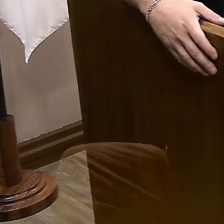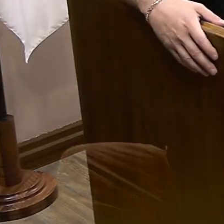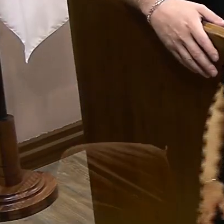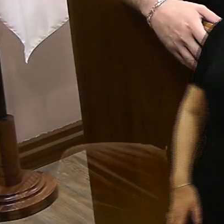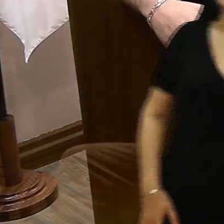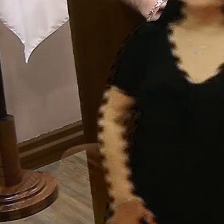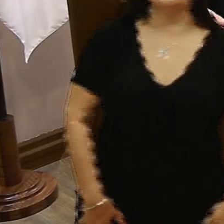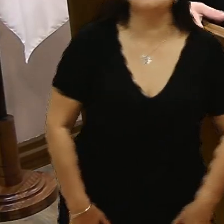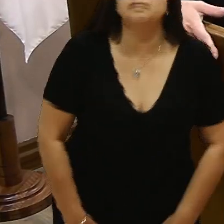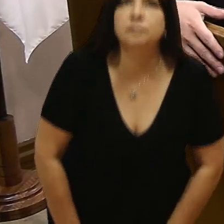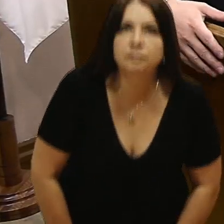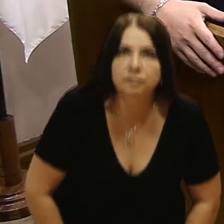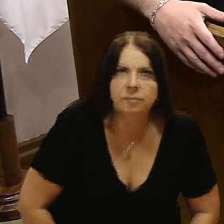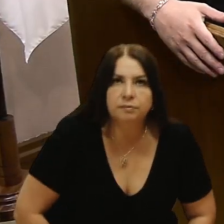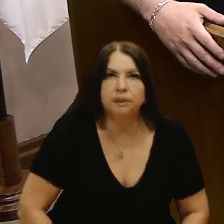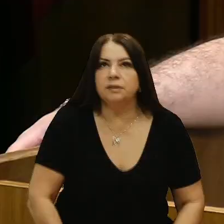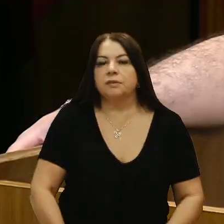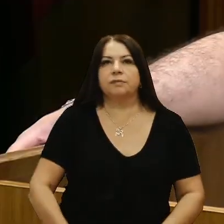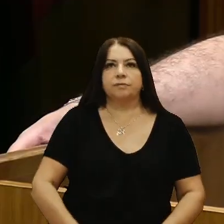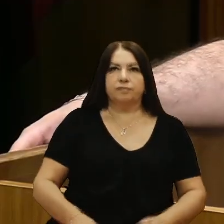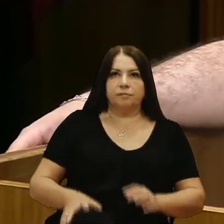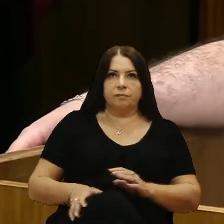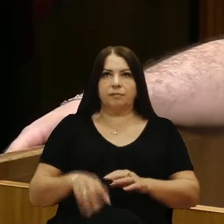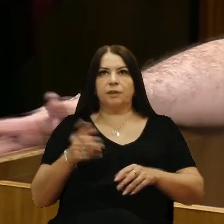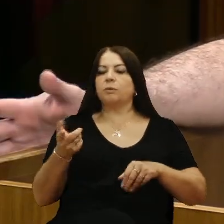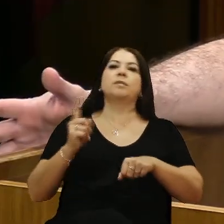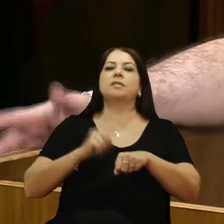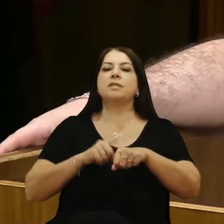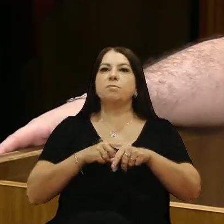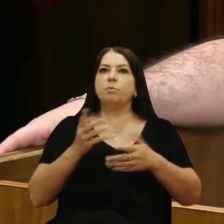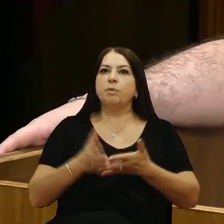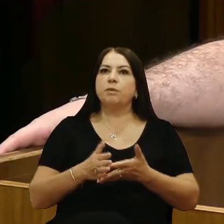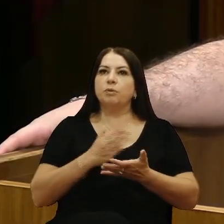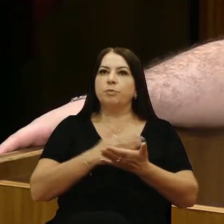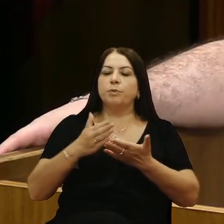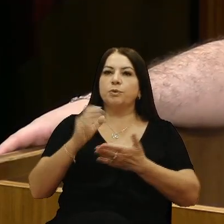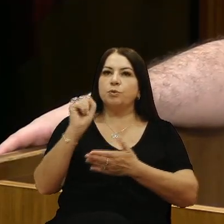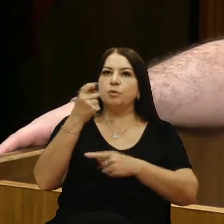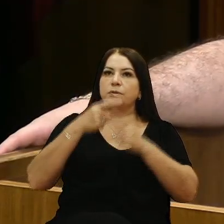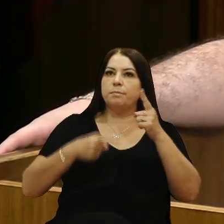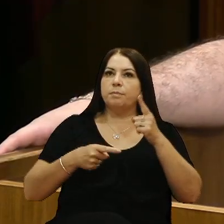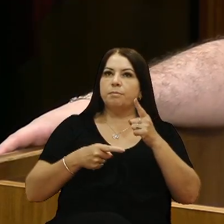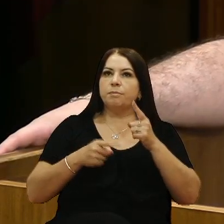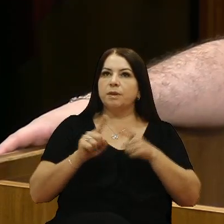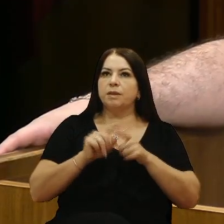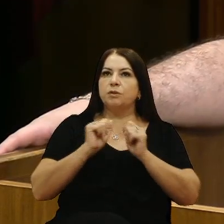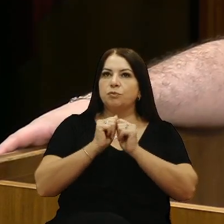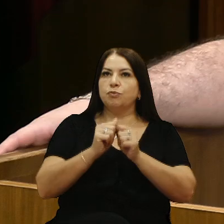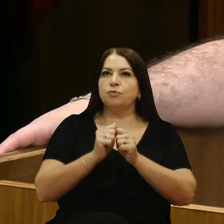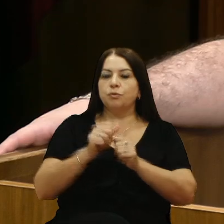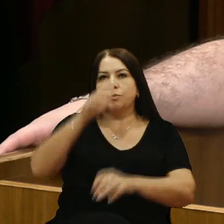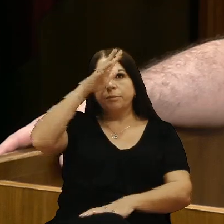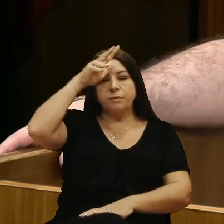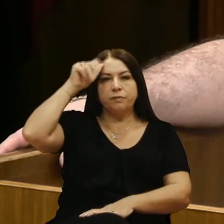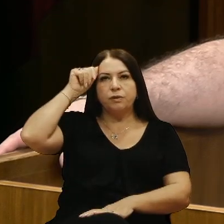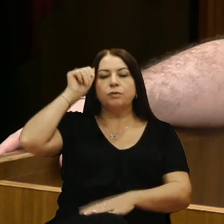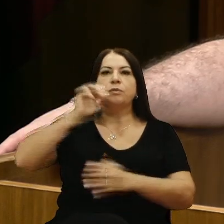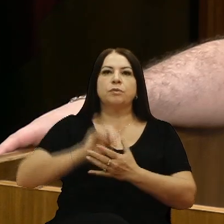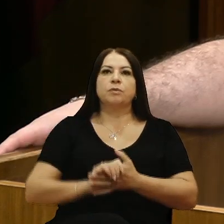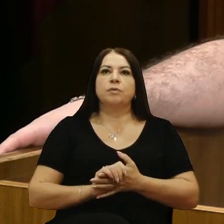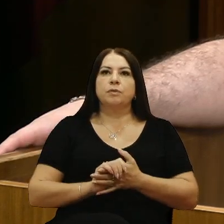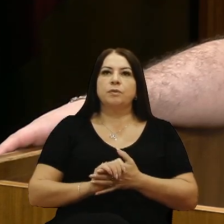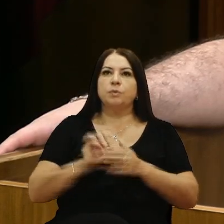quero trazer, que está ocorrendo agora, nesse exato momento, começou às 8h30 da manhã, através da nossa Prefeitura Municipal,